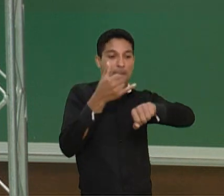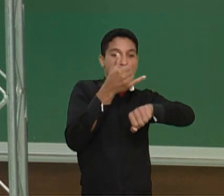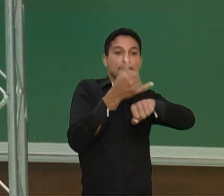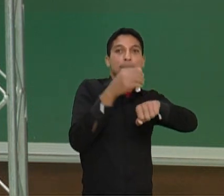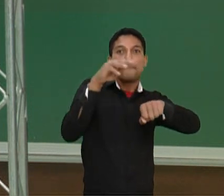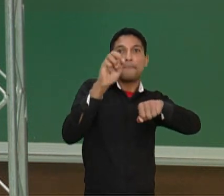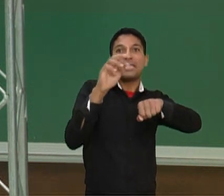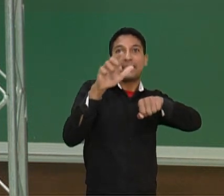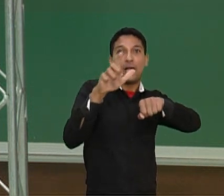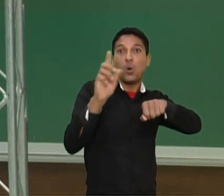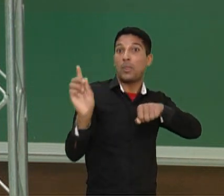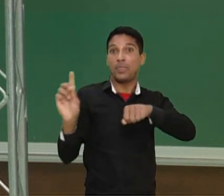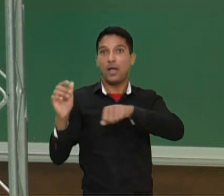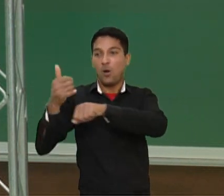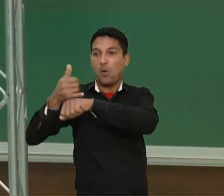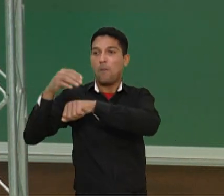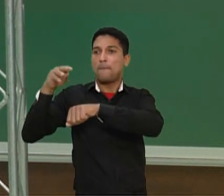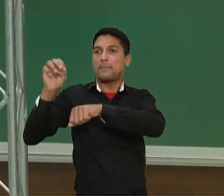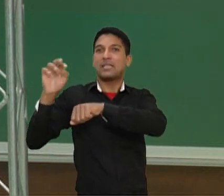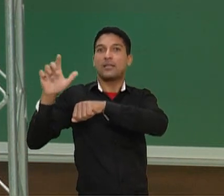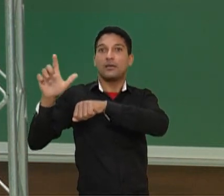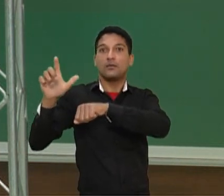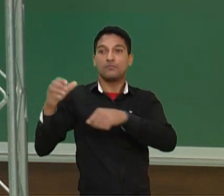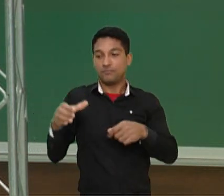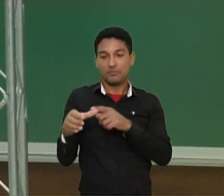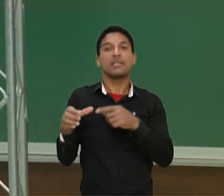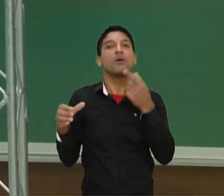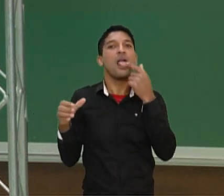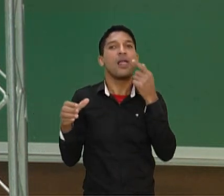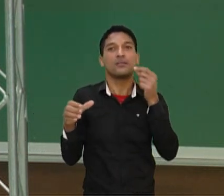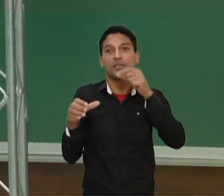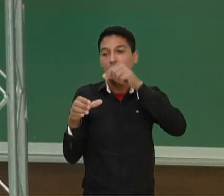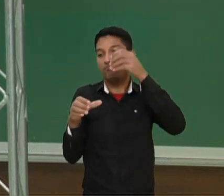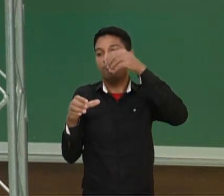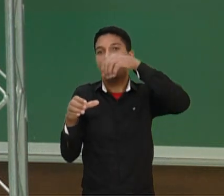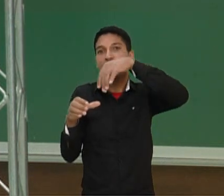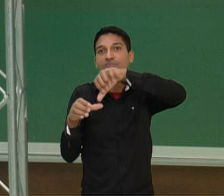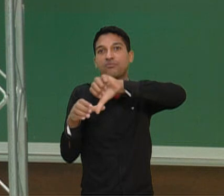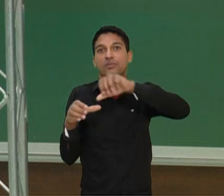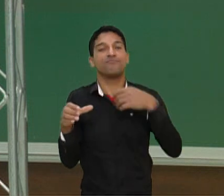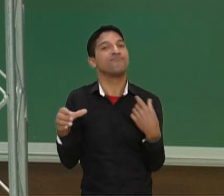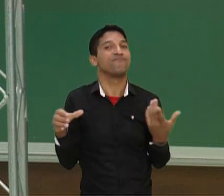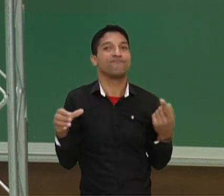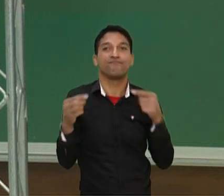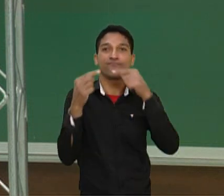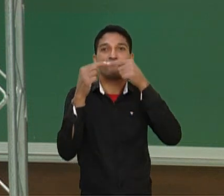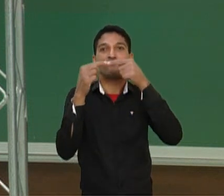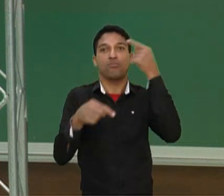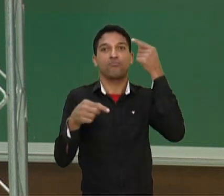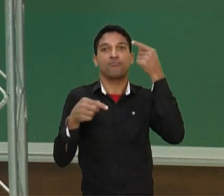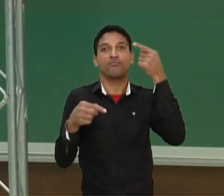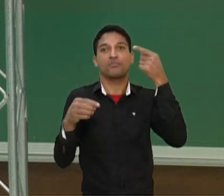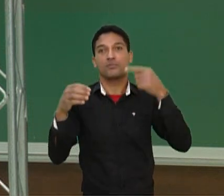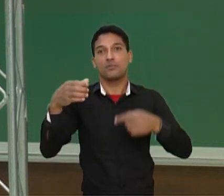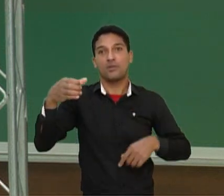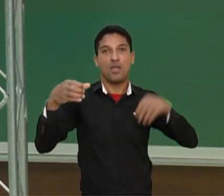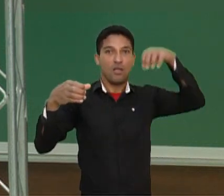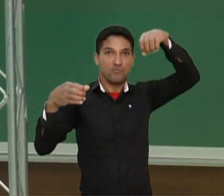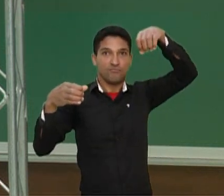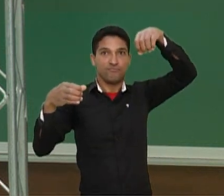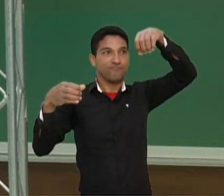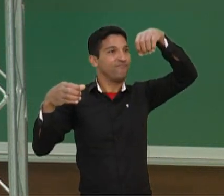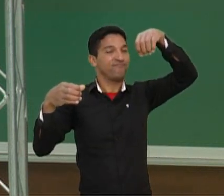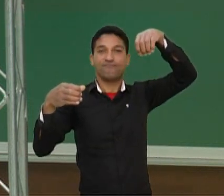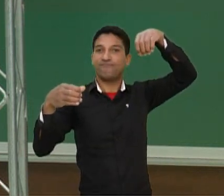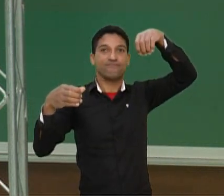metal, tranquilo? Então ele colocou o sal, percebeu que esse sistema não conduz corrente elétrica, essa substância